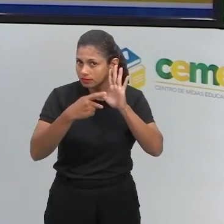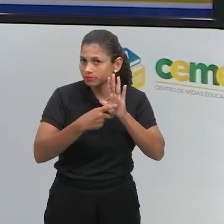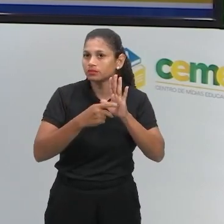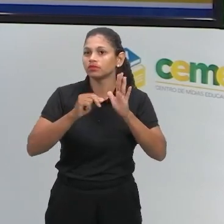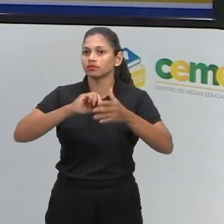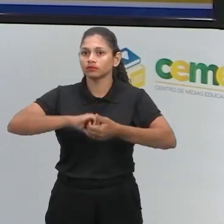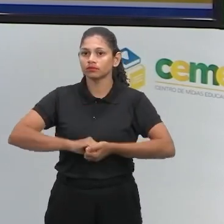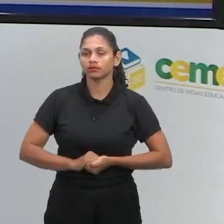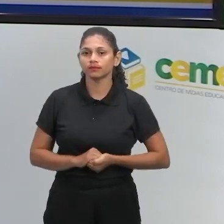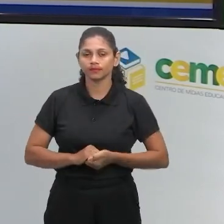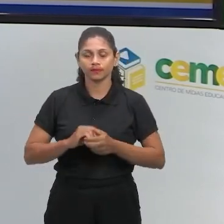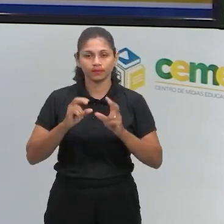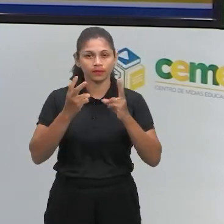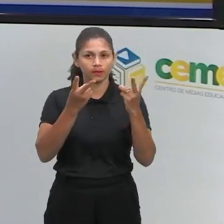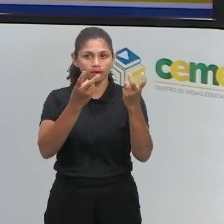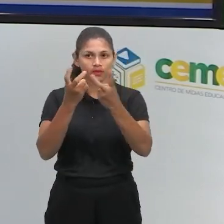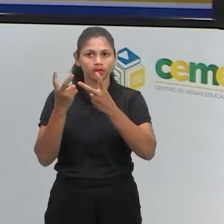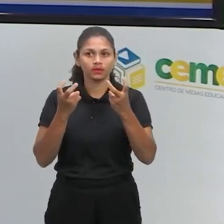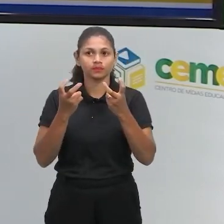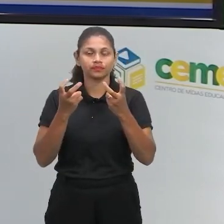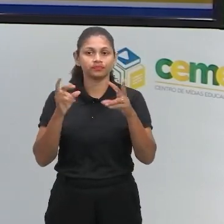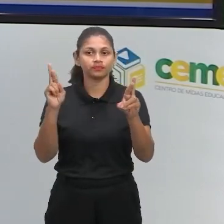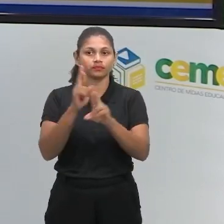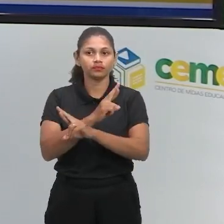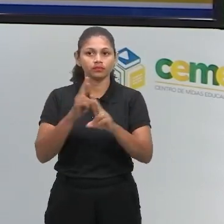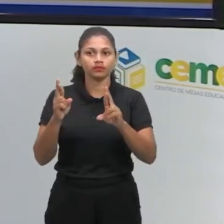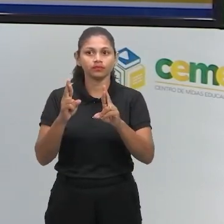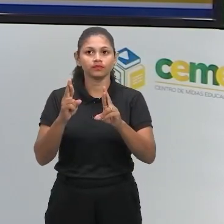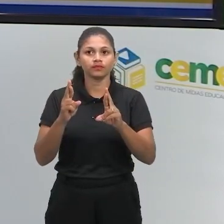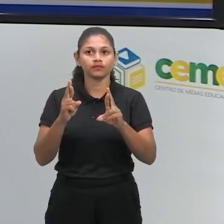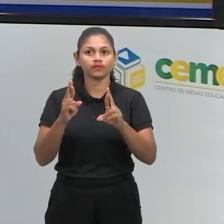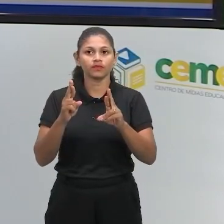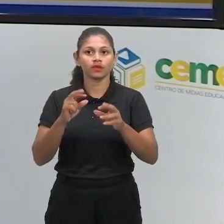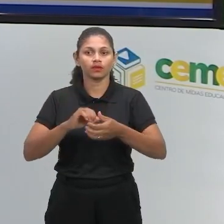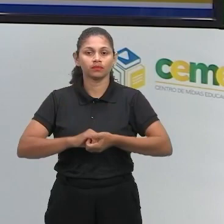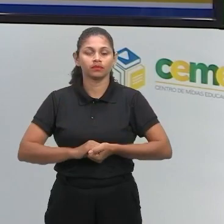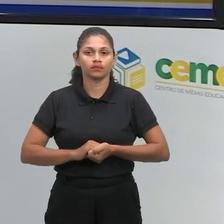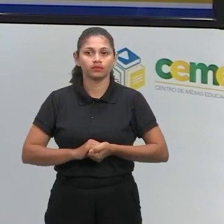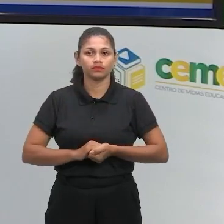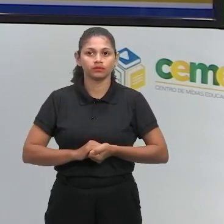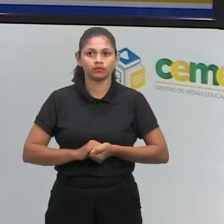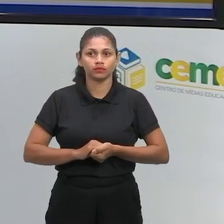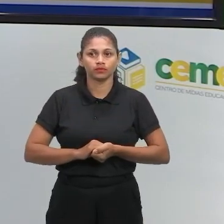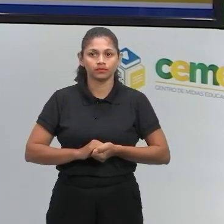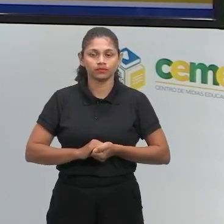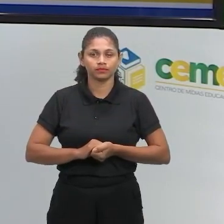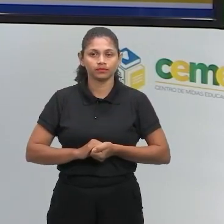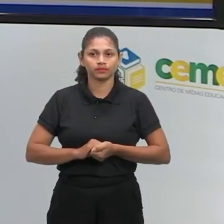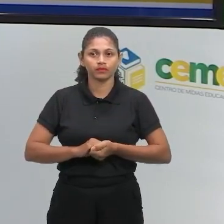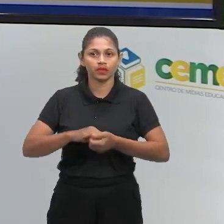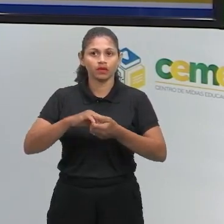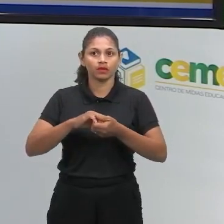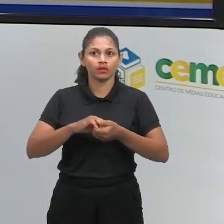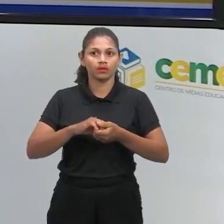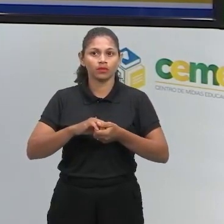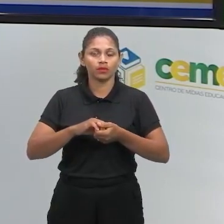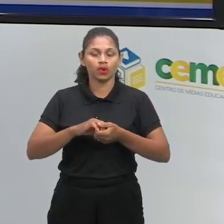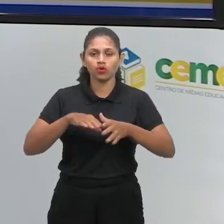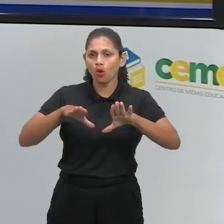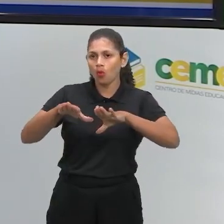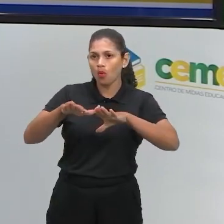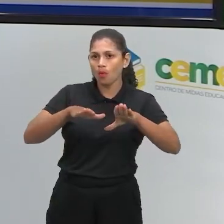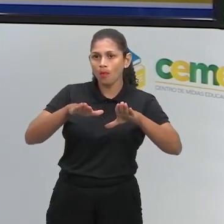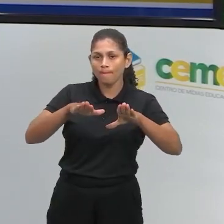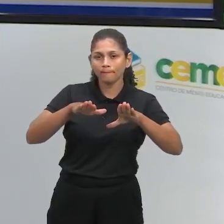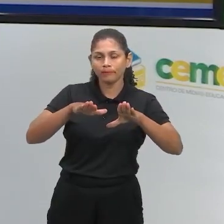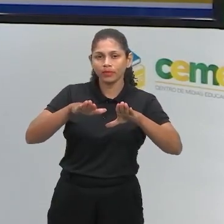a gente vai observar a respeito da trajetória e da posição. O que é a trajetória? A trajetória é